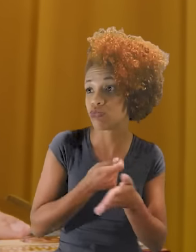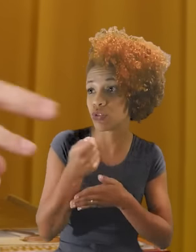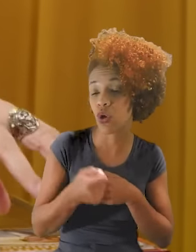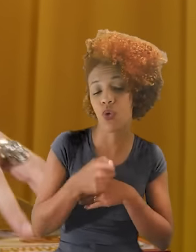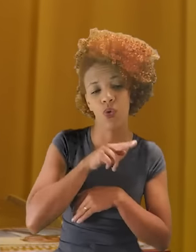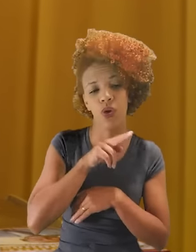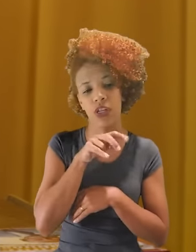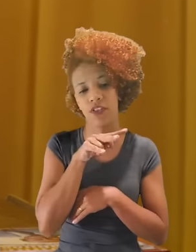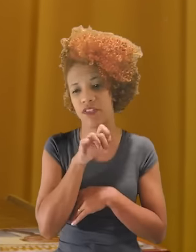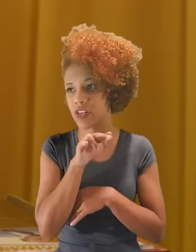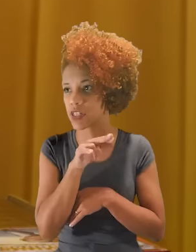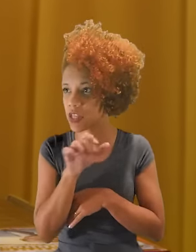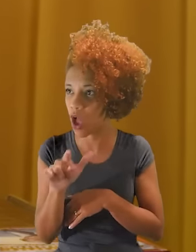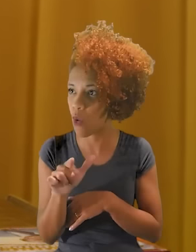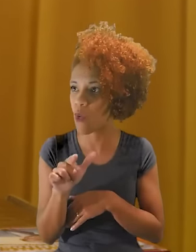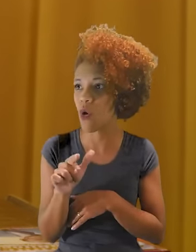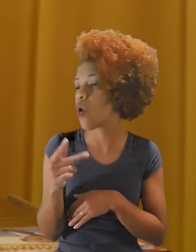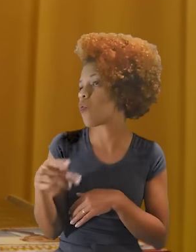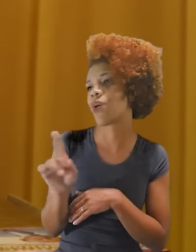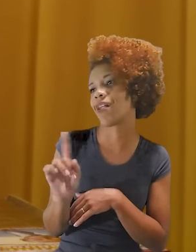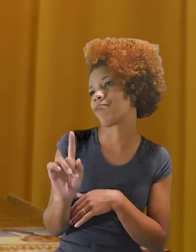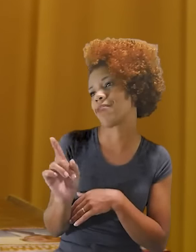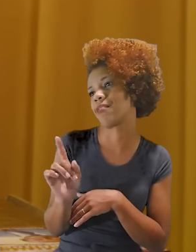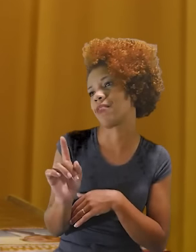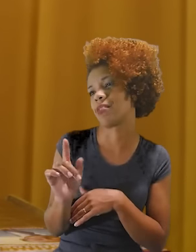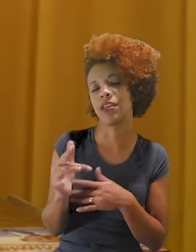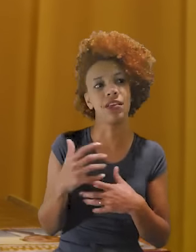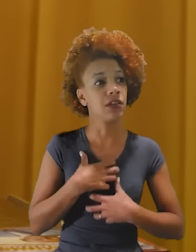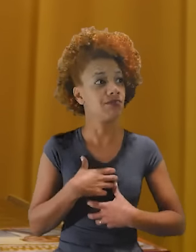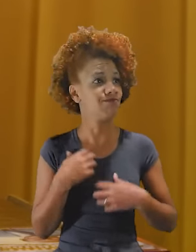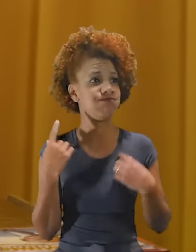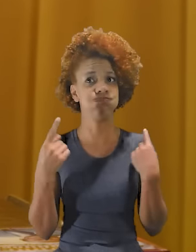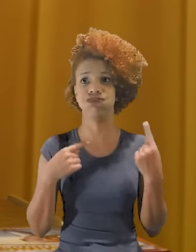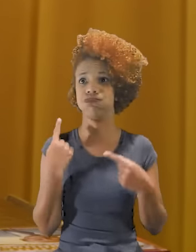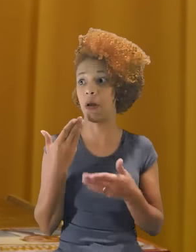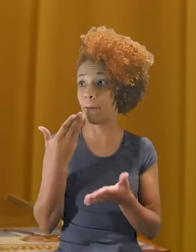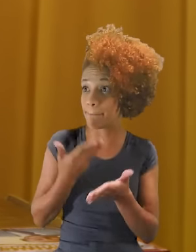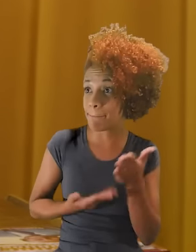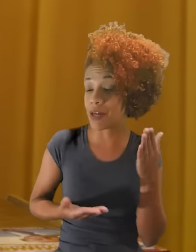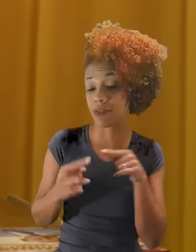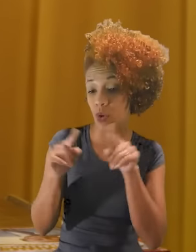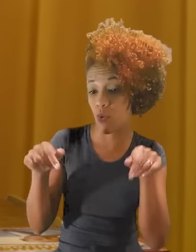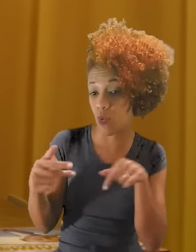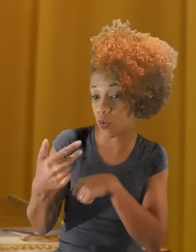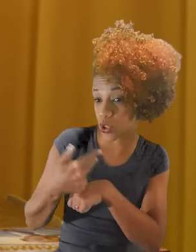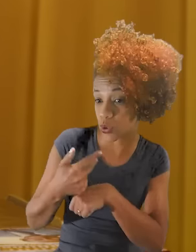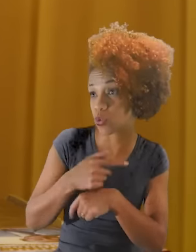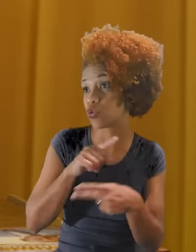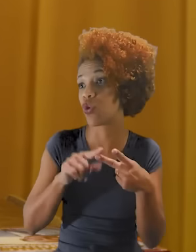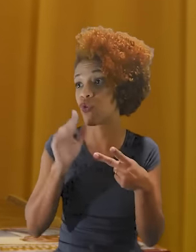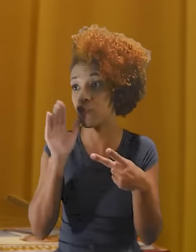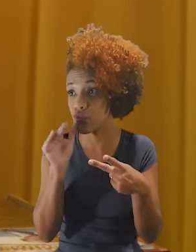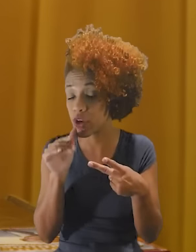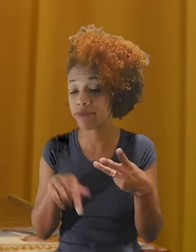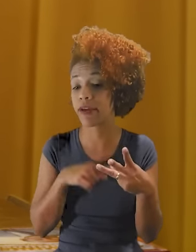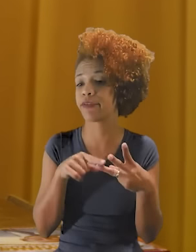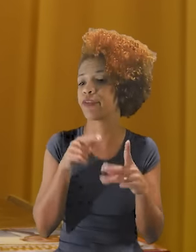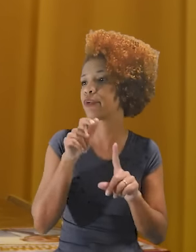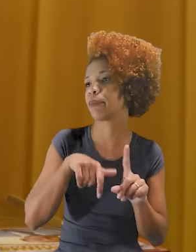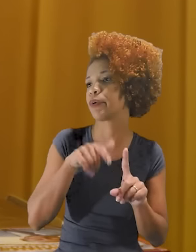Universal. Então o Oswald não era dele, era do Universal. E aí, cara, o cara ficou desesperado, perdeu o estúdio, os funcionários